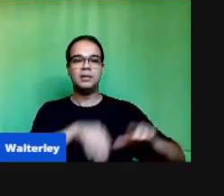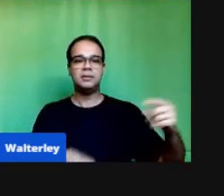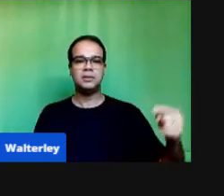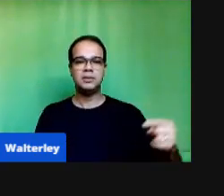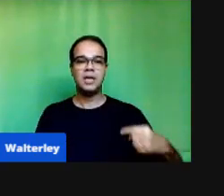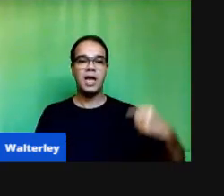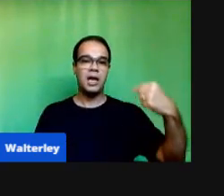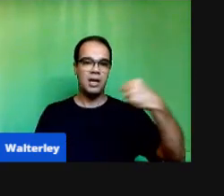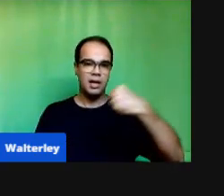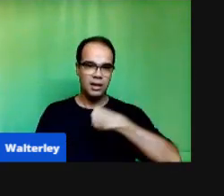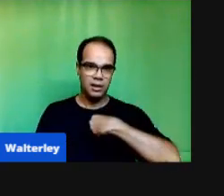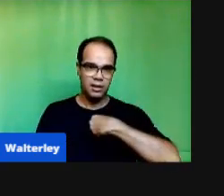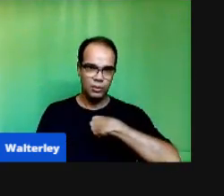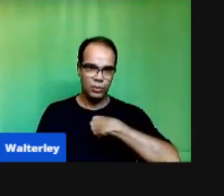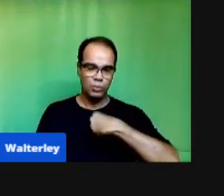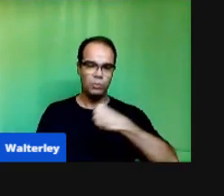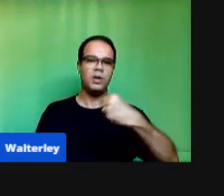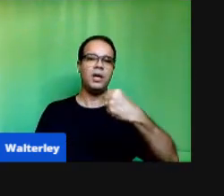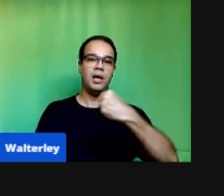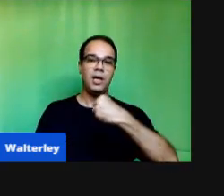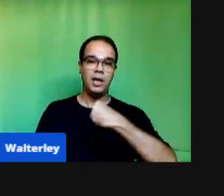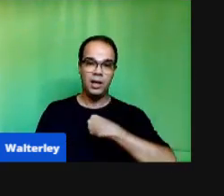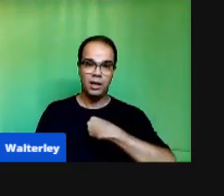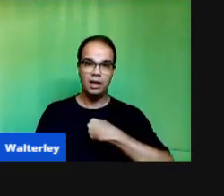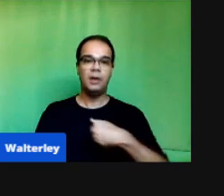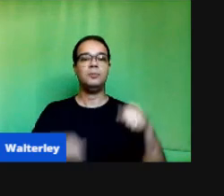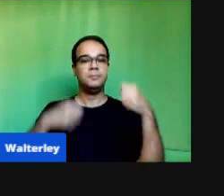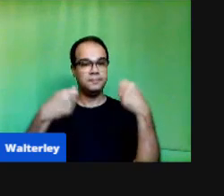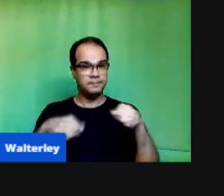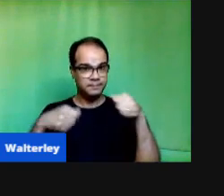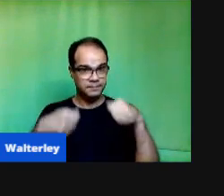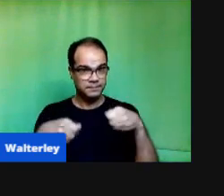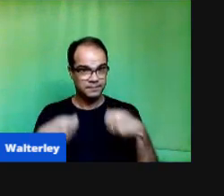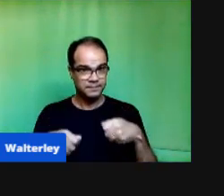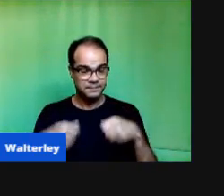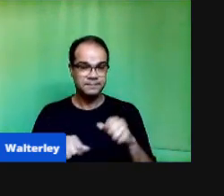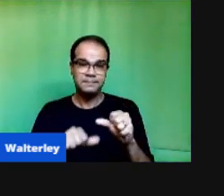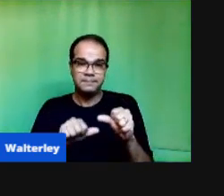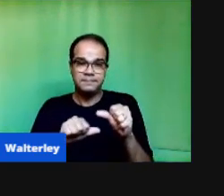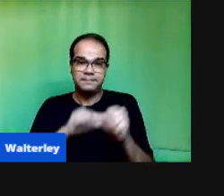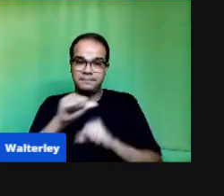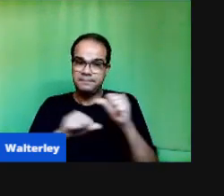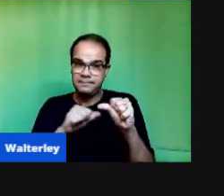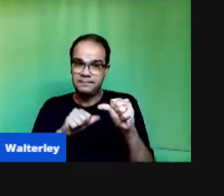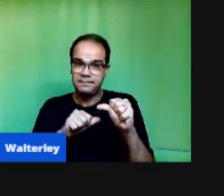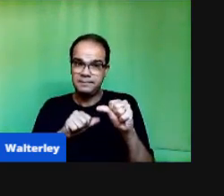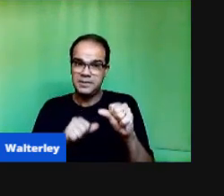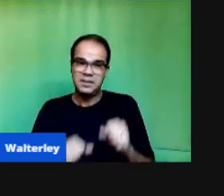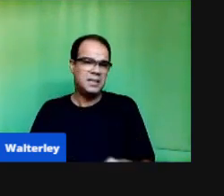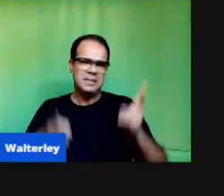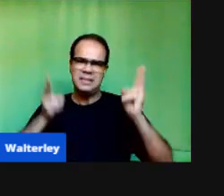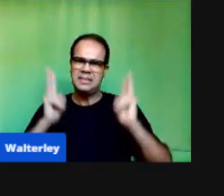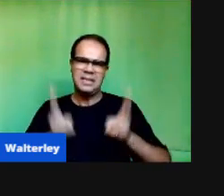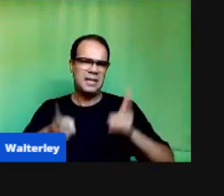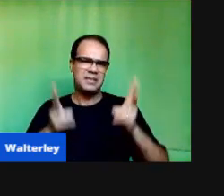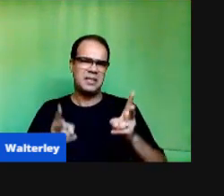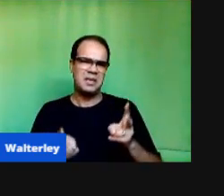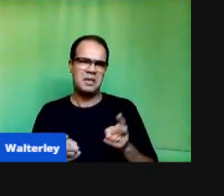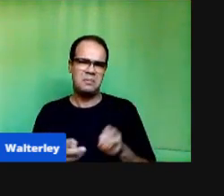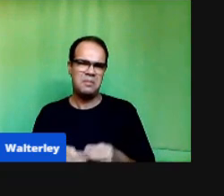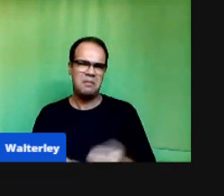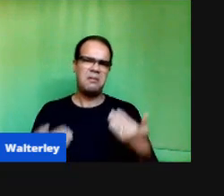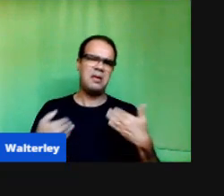faculdade, seja no ambiente de trabalho, seja dentro de casa. Não se colocar no papel de vítima. O